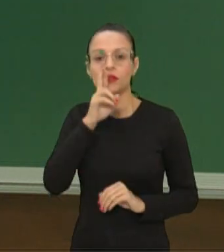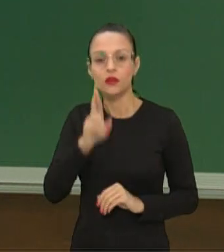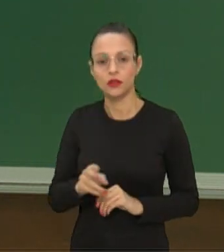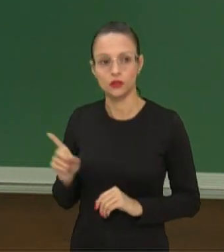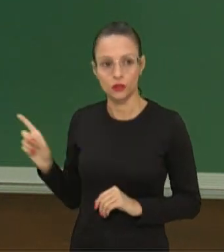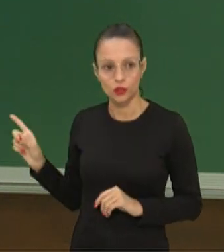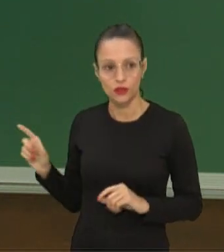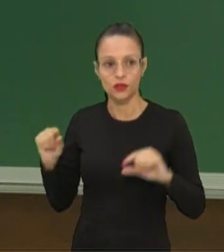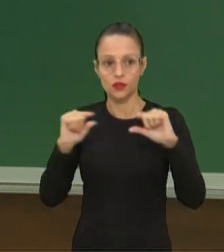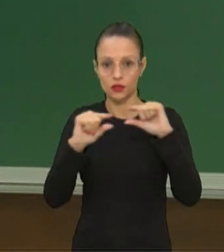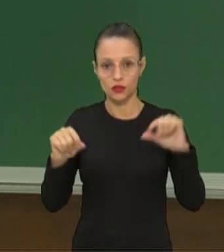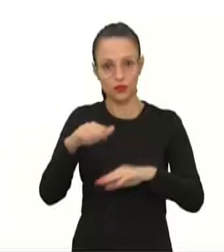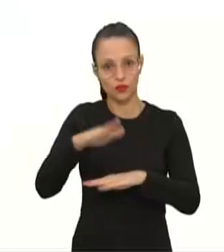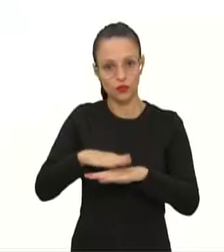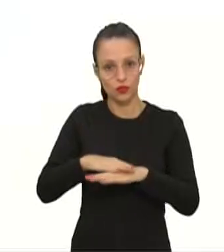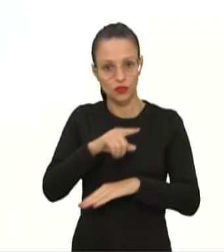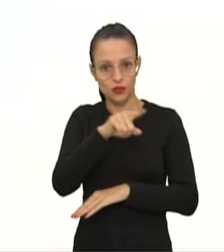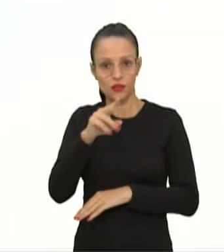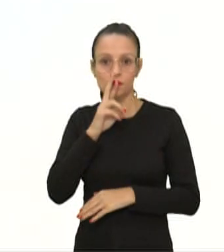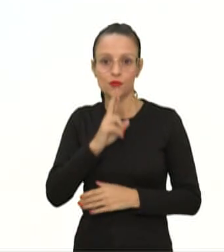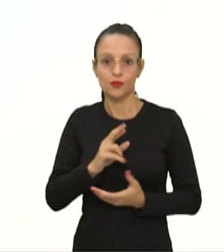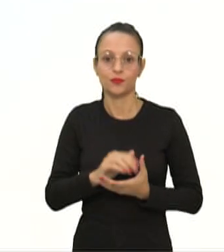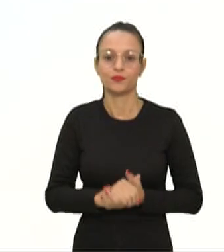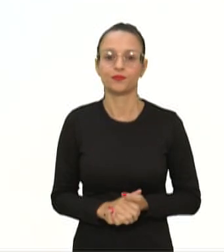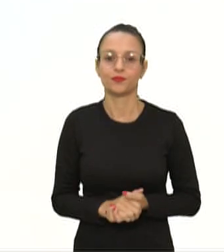nós encontramos. Eu vou te dar um tempinho para você resolver.